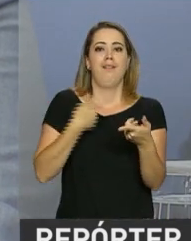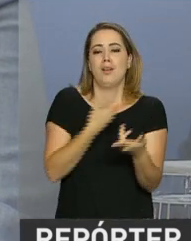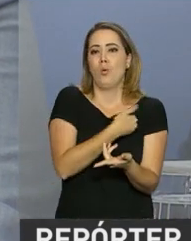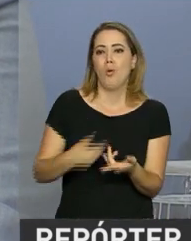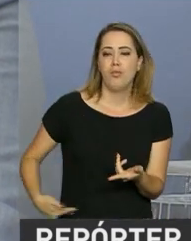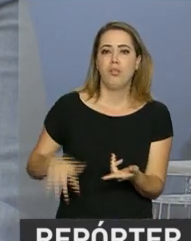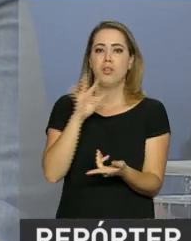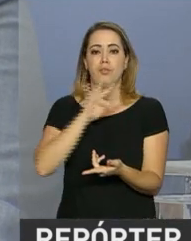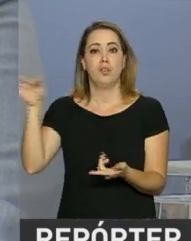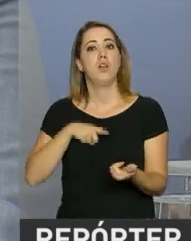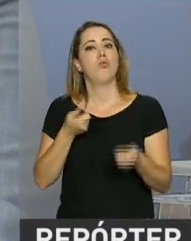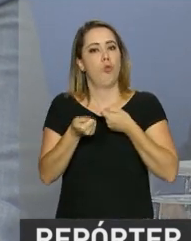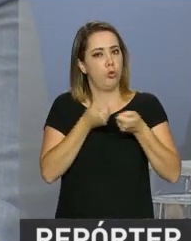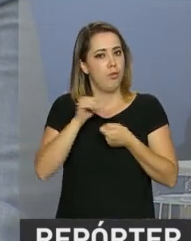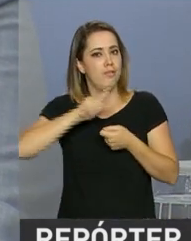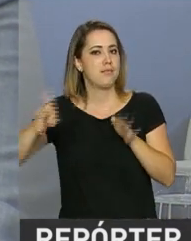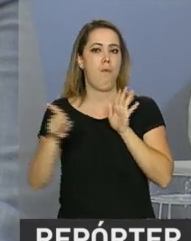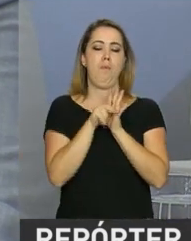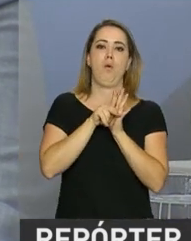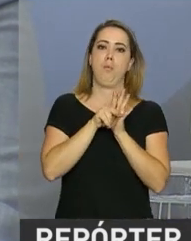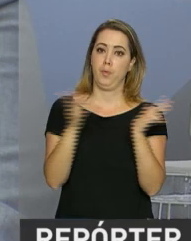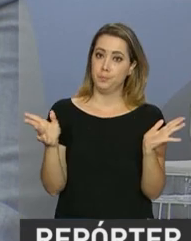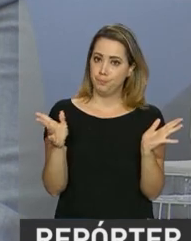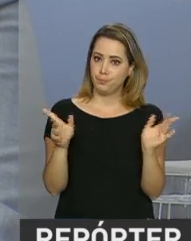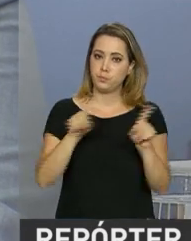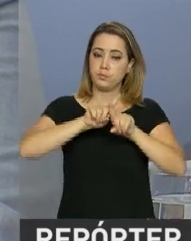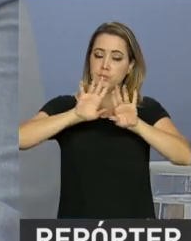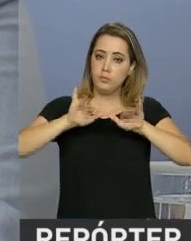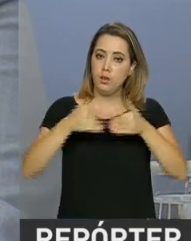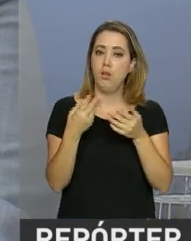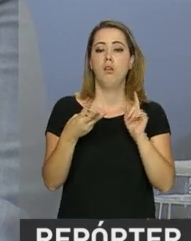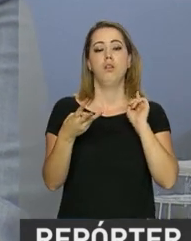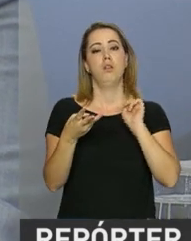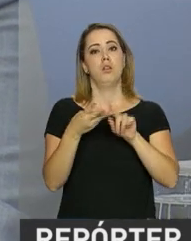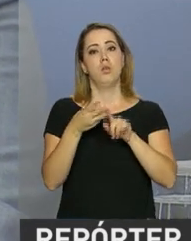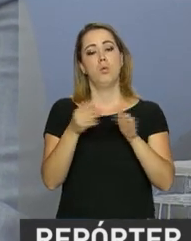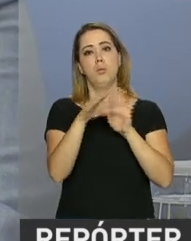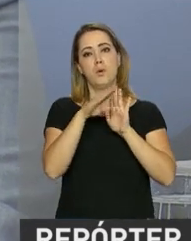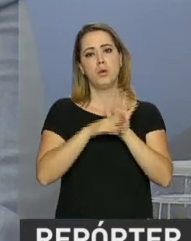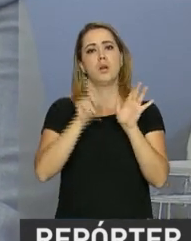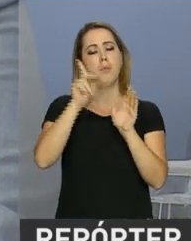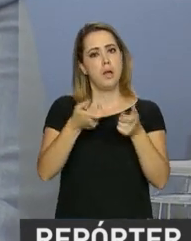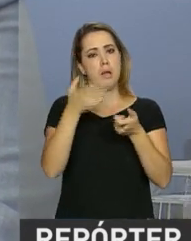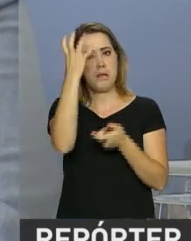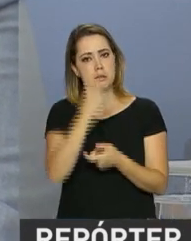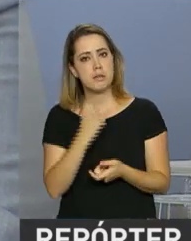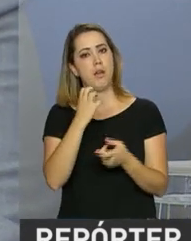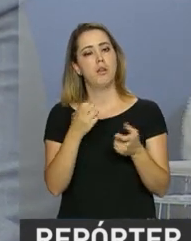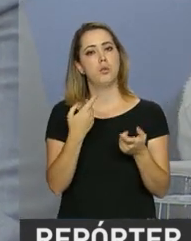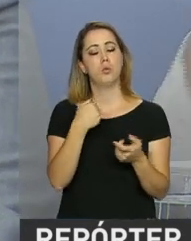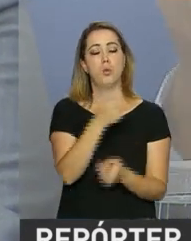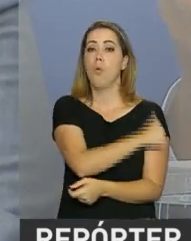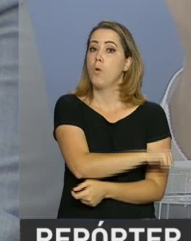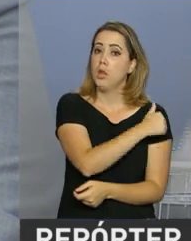a questão fiscal dos estados. Terceiro, o programa é um programa rigoroso em que os estados, e o estado do Rio, no